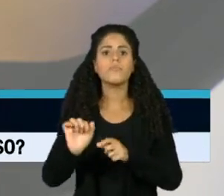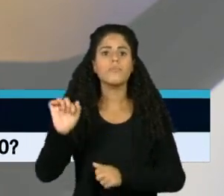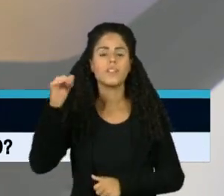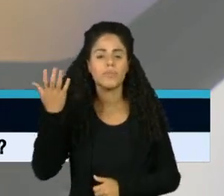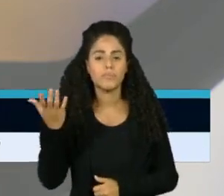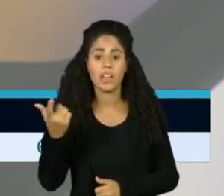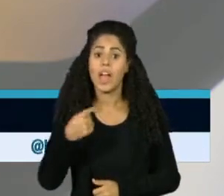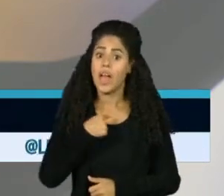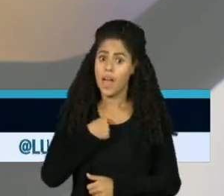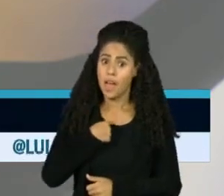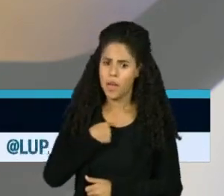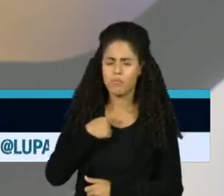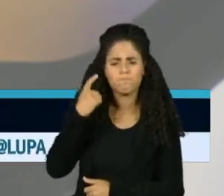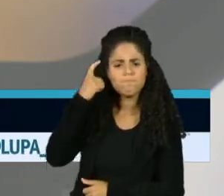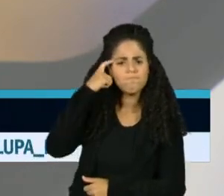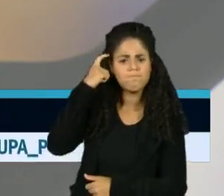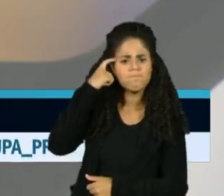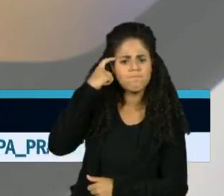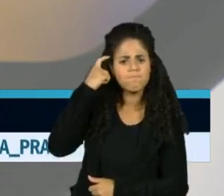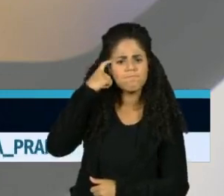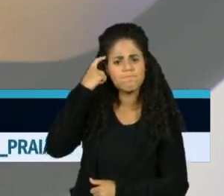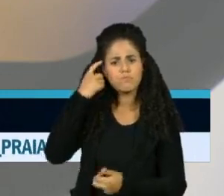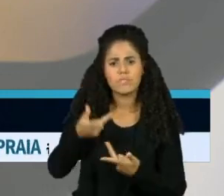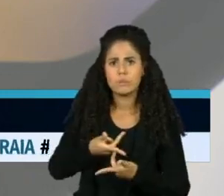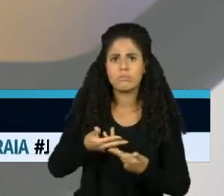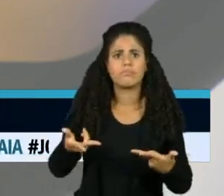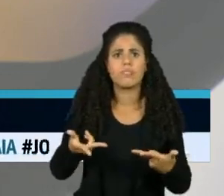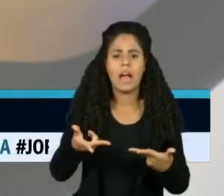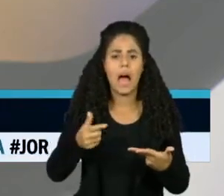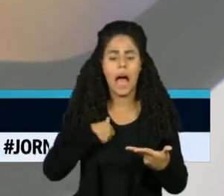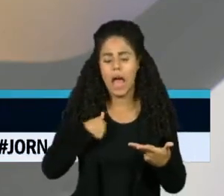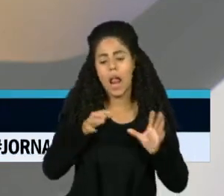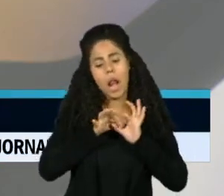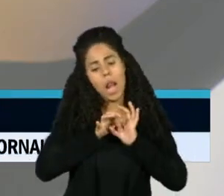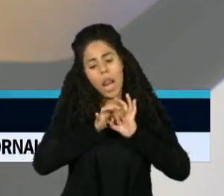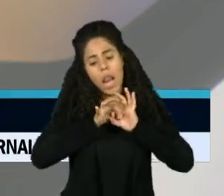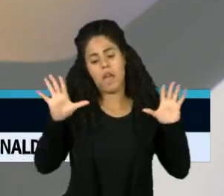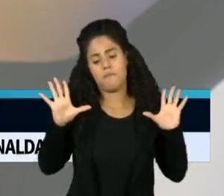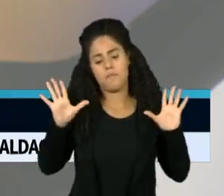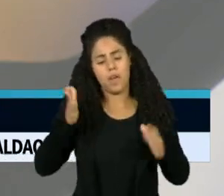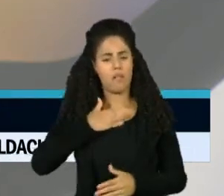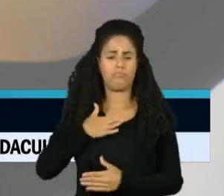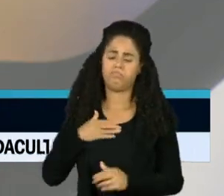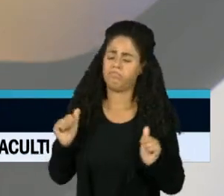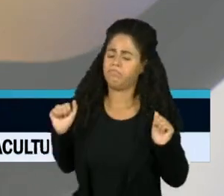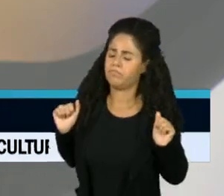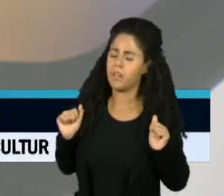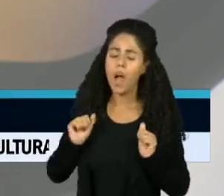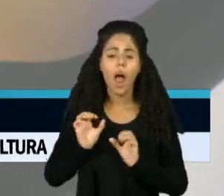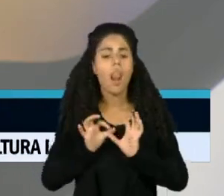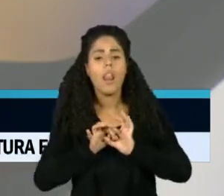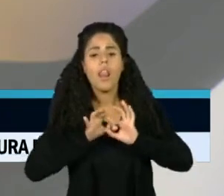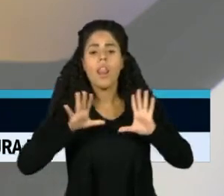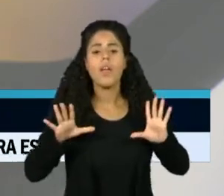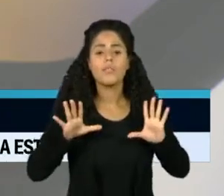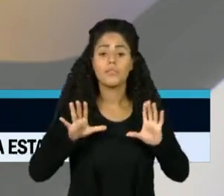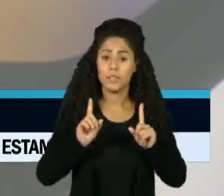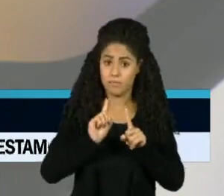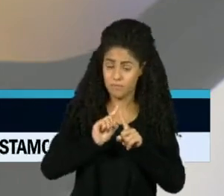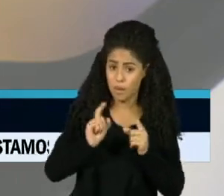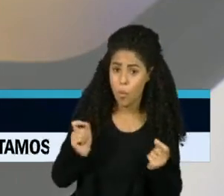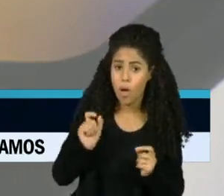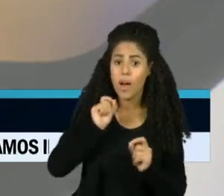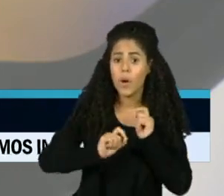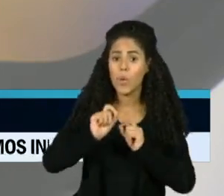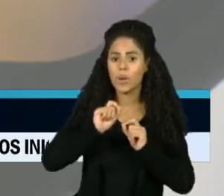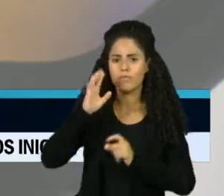Então, eu, pessoalmente, eu acho que essa história da liberdade individual, ela funciona até a página 2. Desde o momento